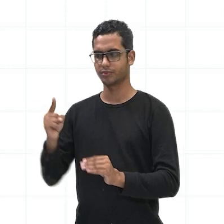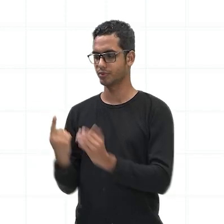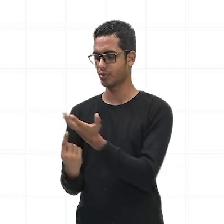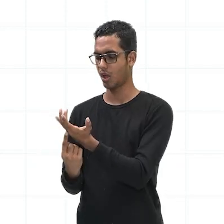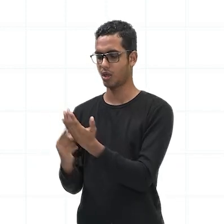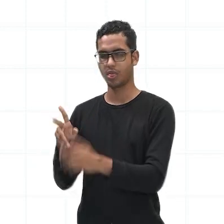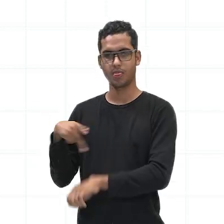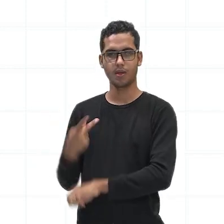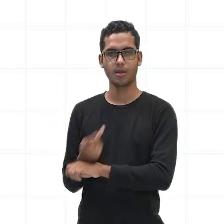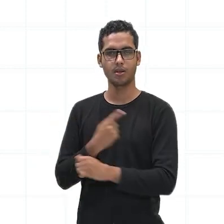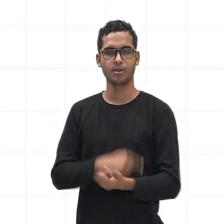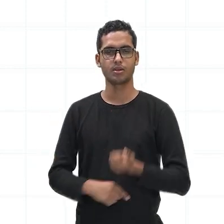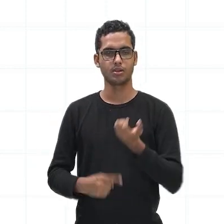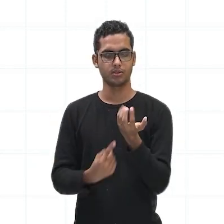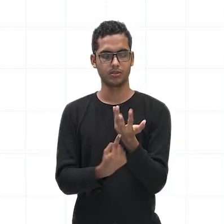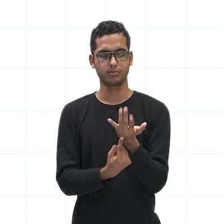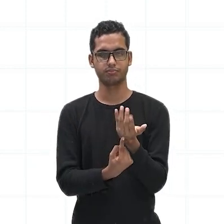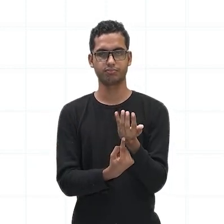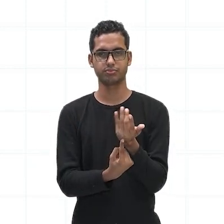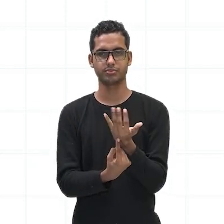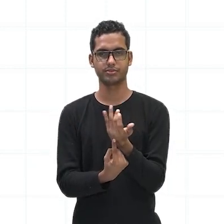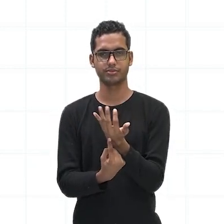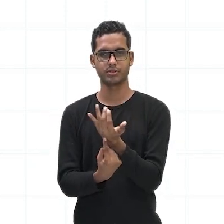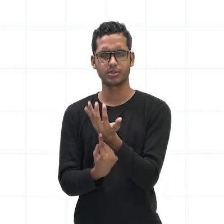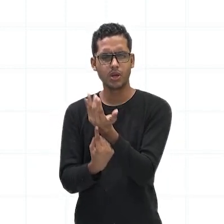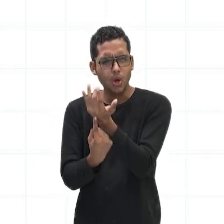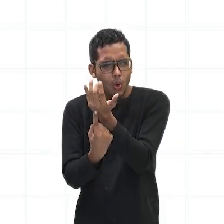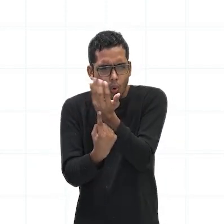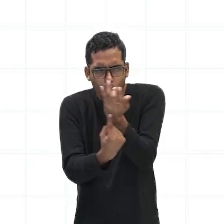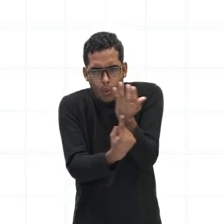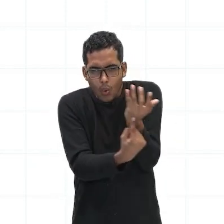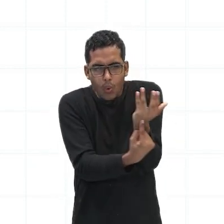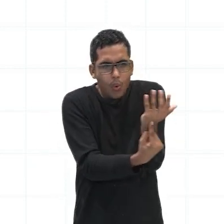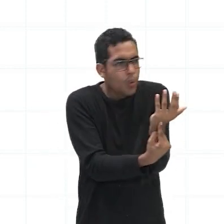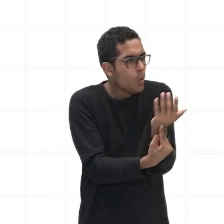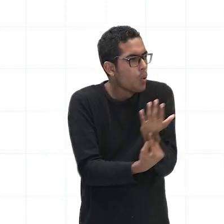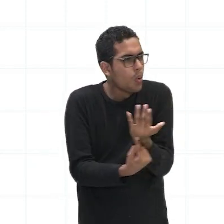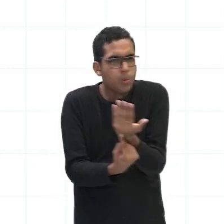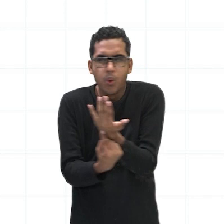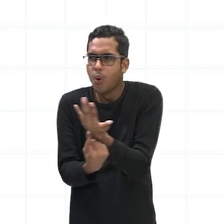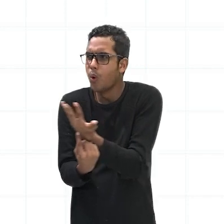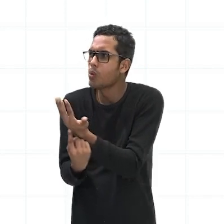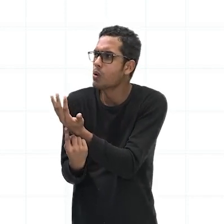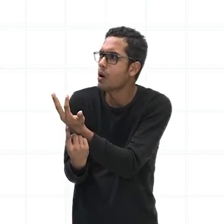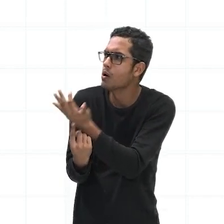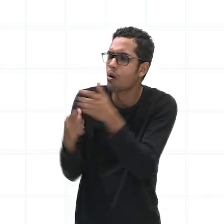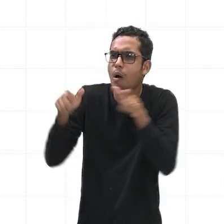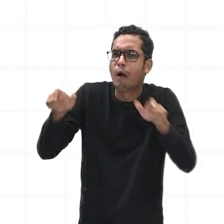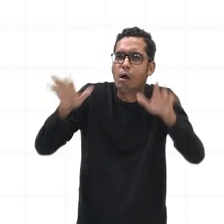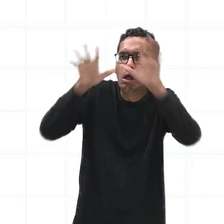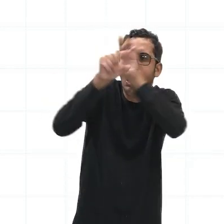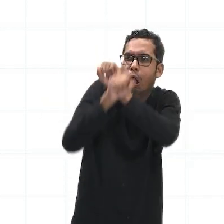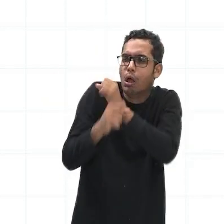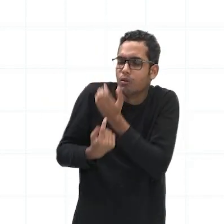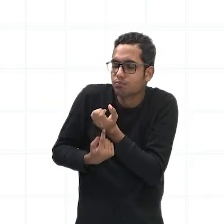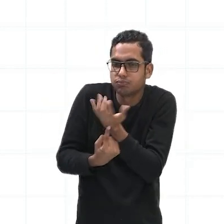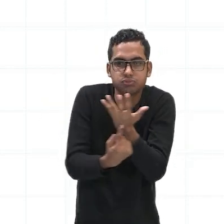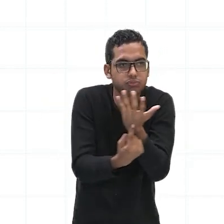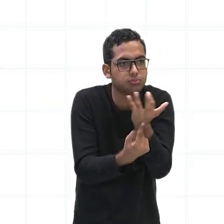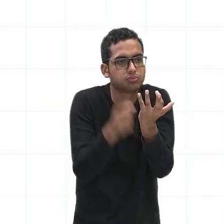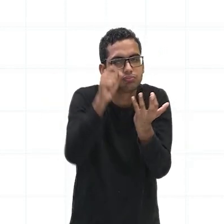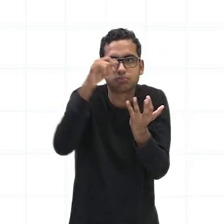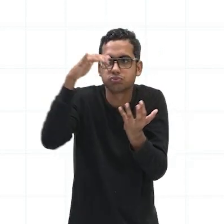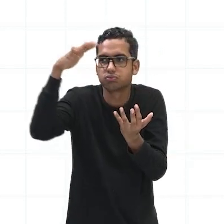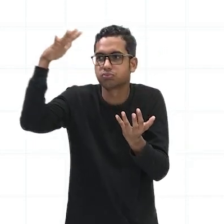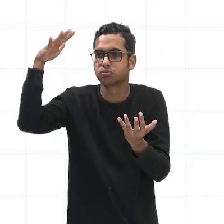vela, utilizava-se bastante a vela ali para iluminar os ambientes, né, uma vez que não tinham energia elétrica. Depois da vela temos